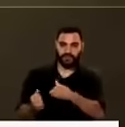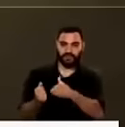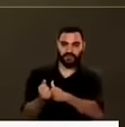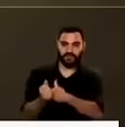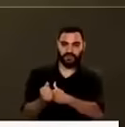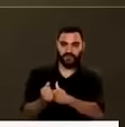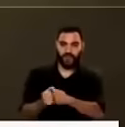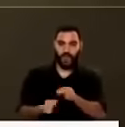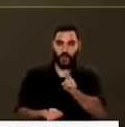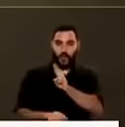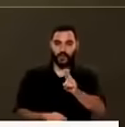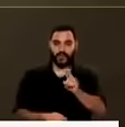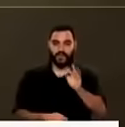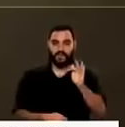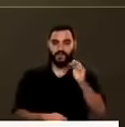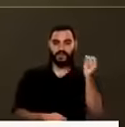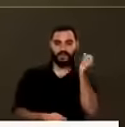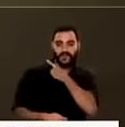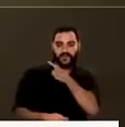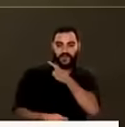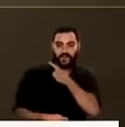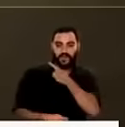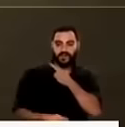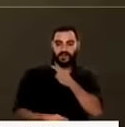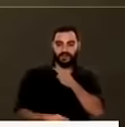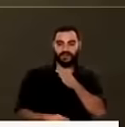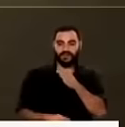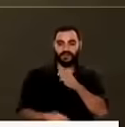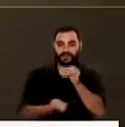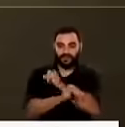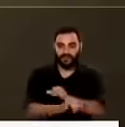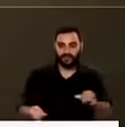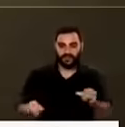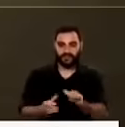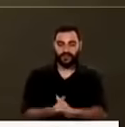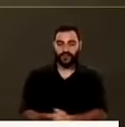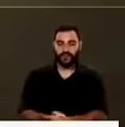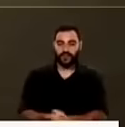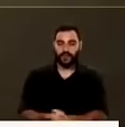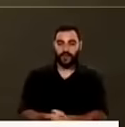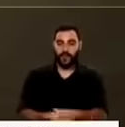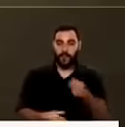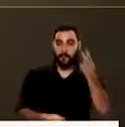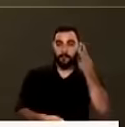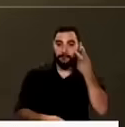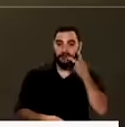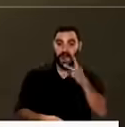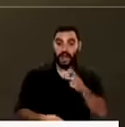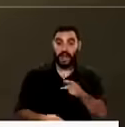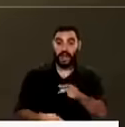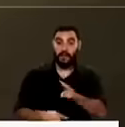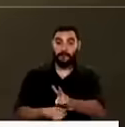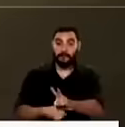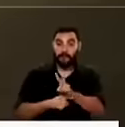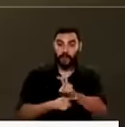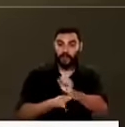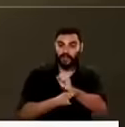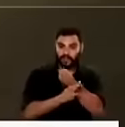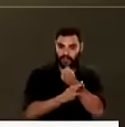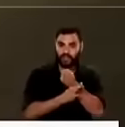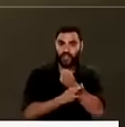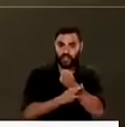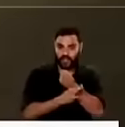news. E assim atuará a Justiça Eleitoral de modo a proteger a integridade das